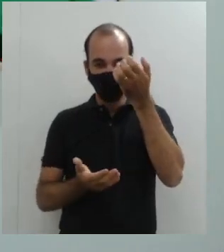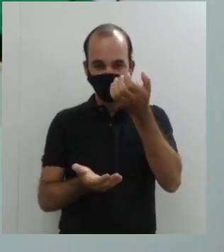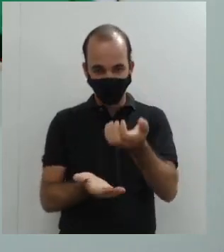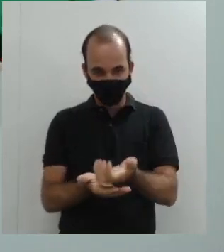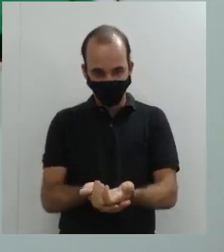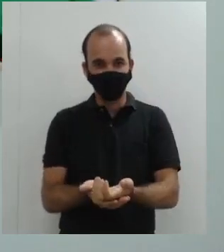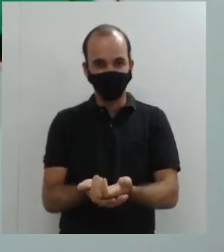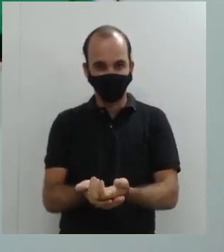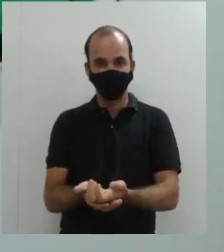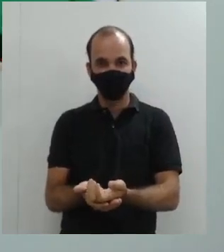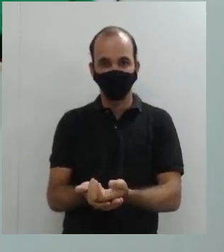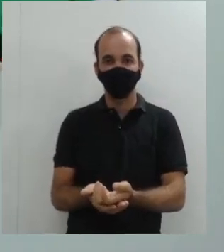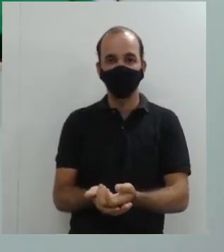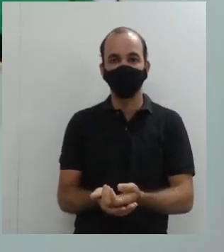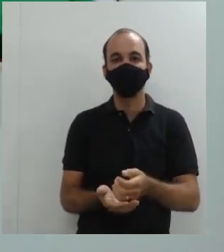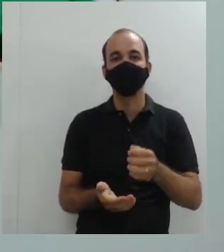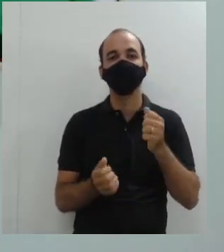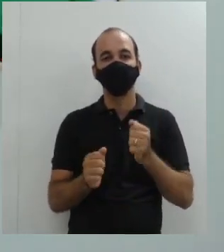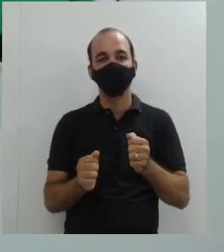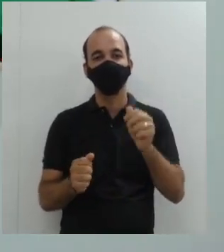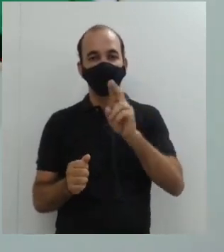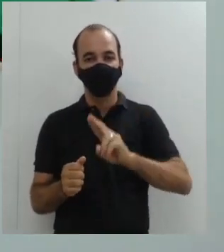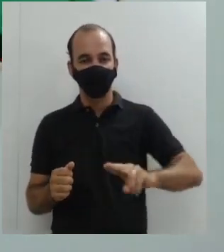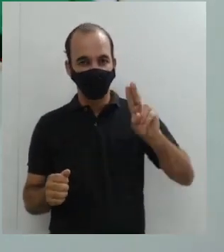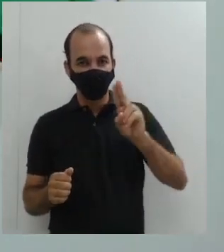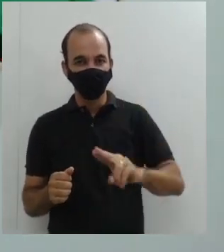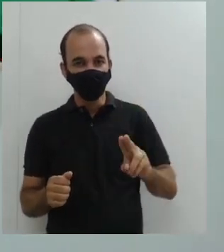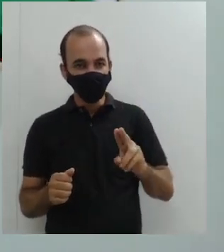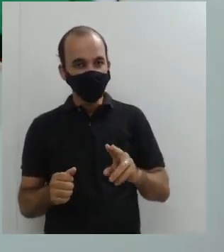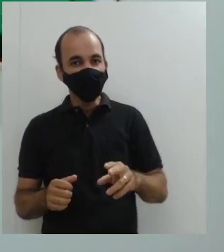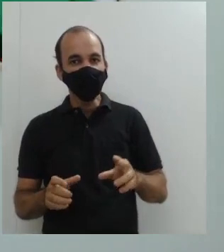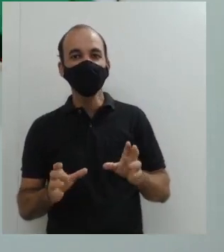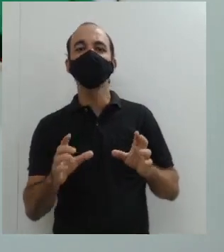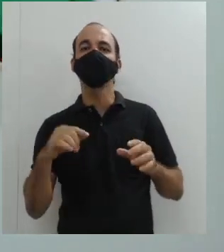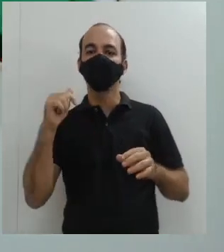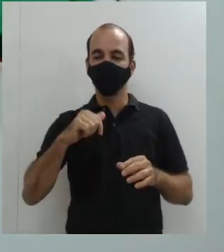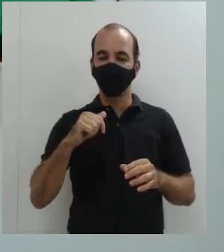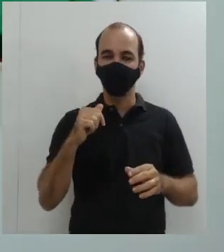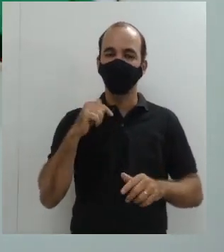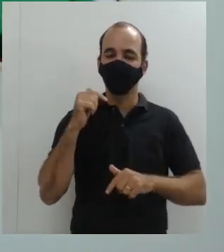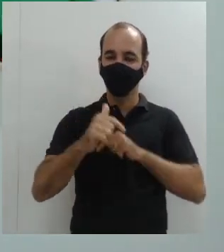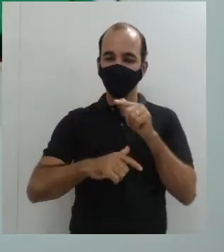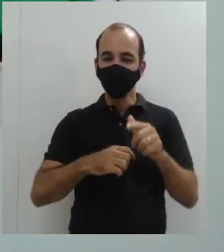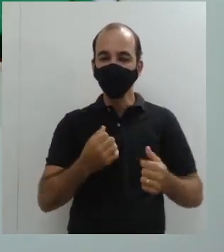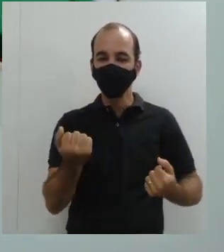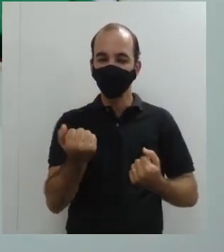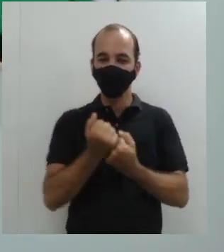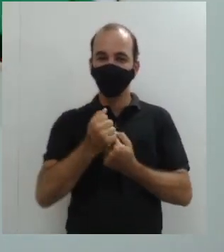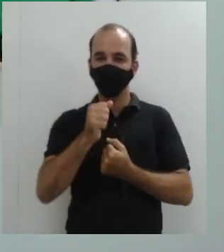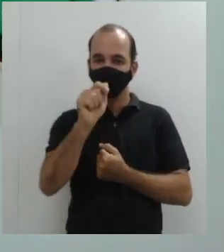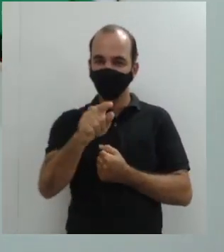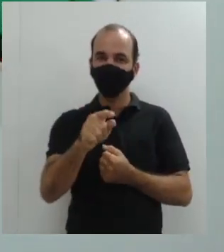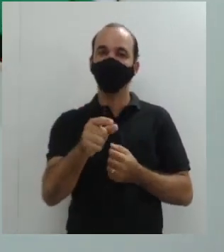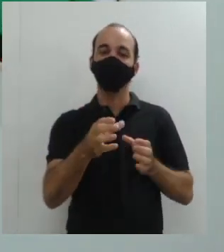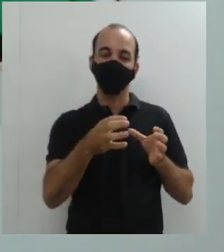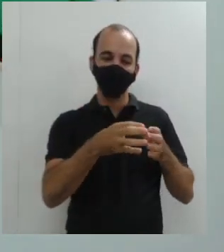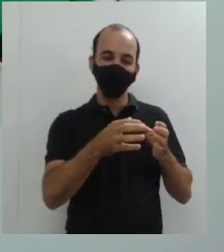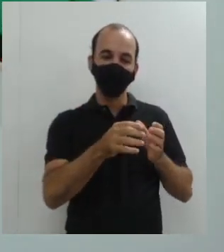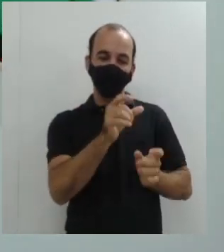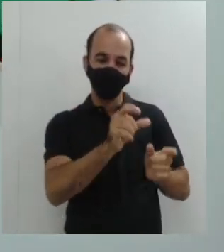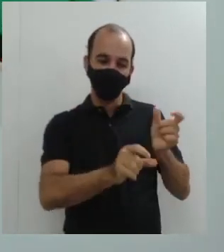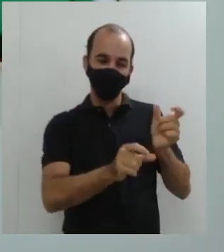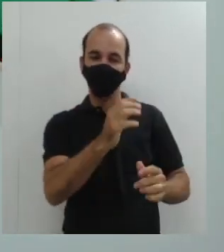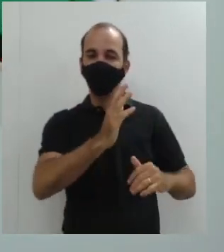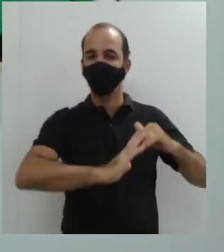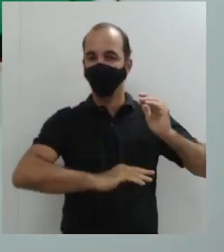equipe EducaPE se dedicaram muito para preparar esse material para vocês e eu queria dizer que você pode ter acesso a ele agora, botando